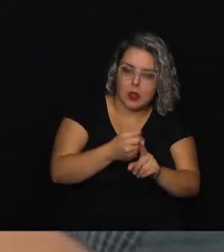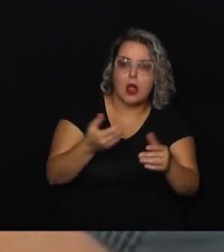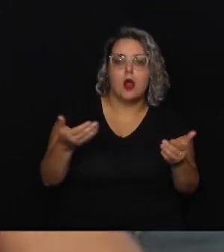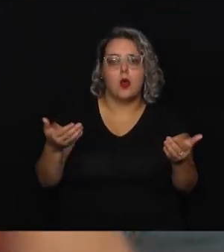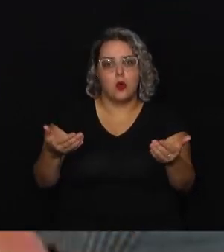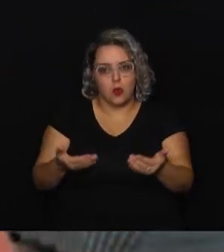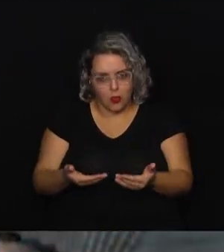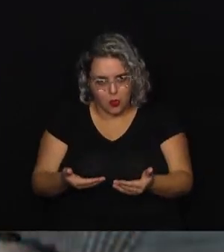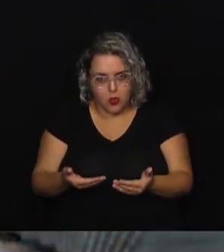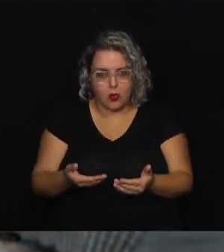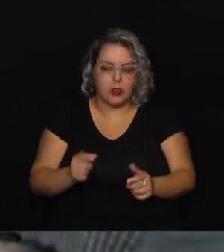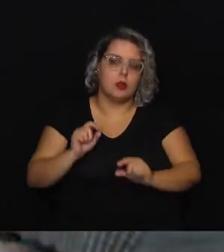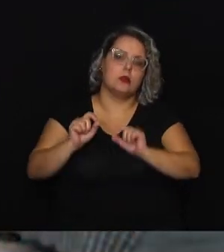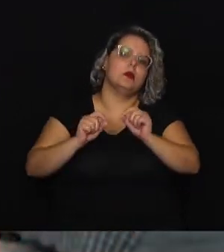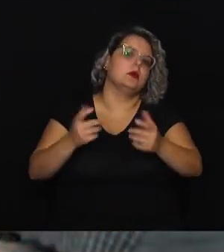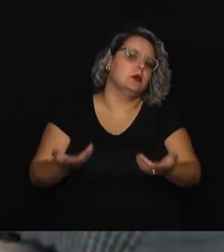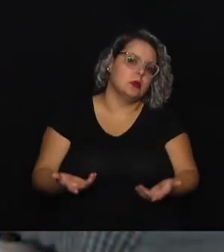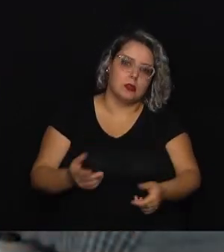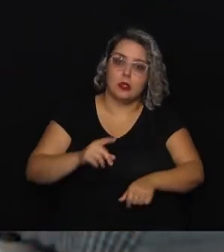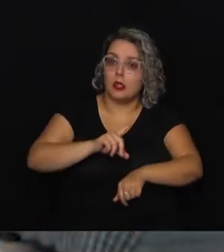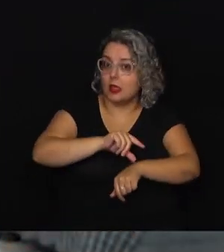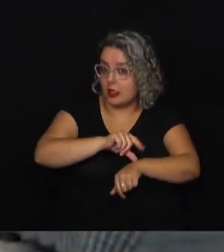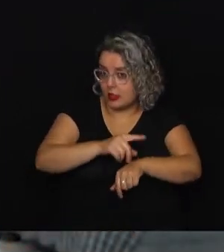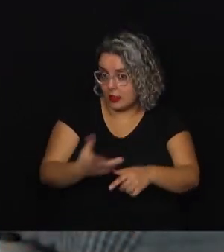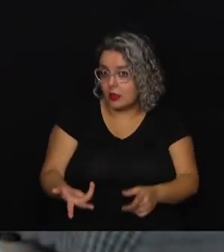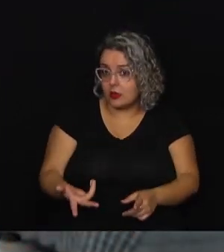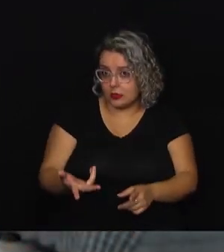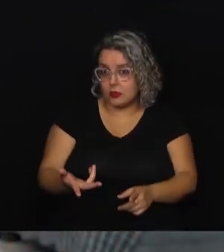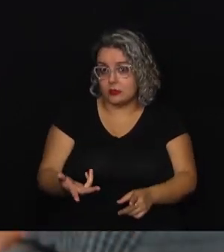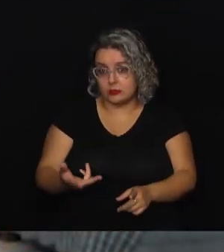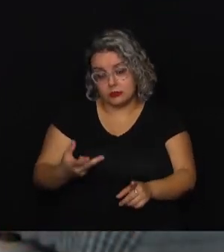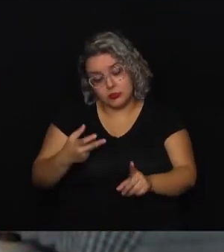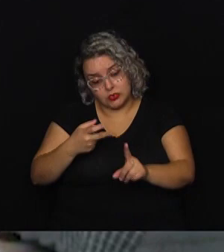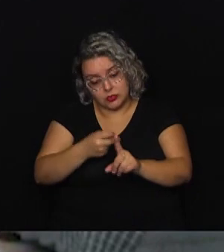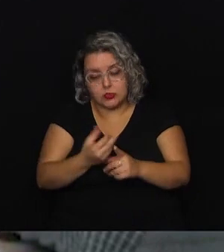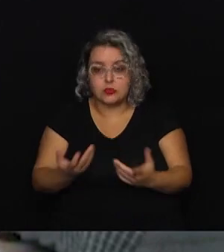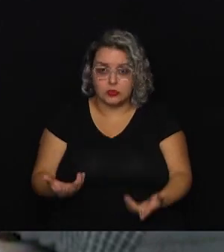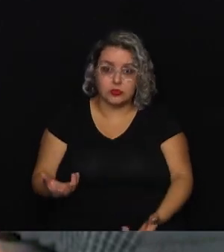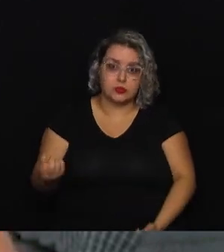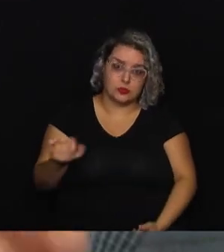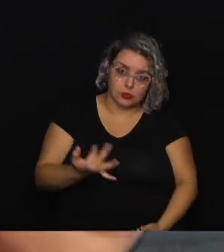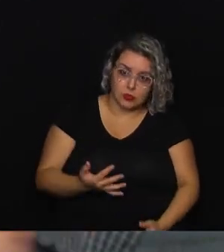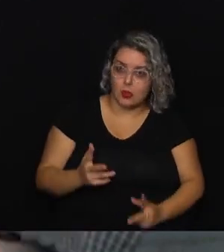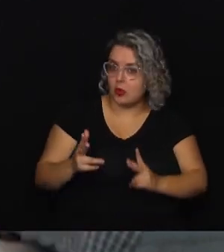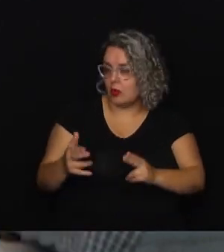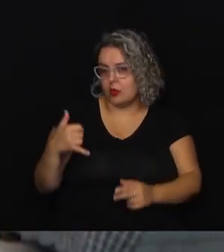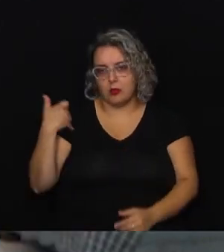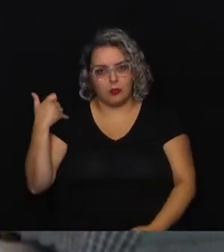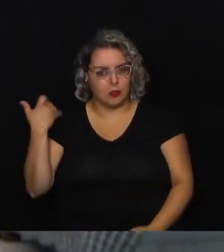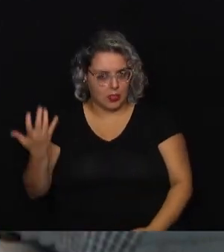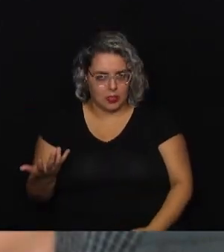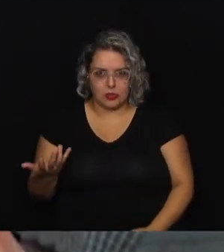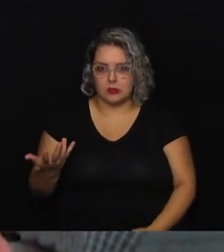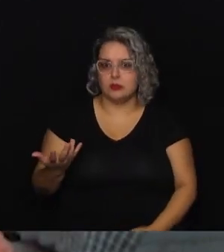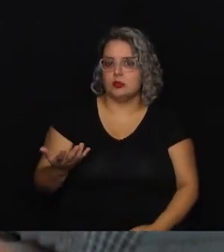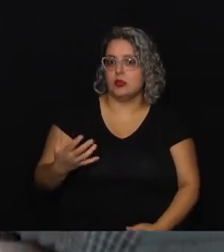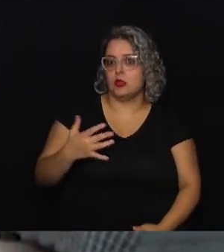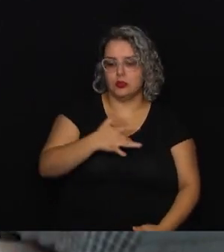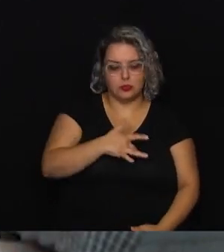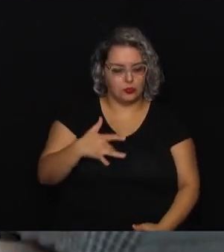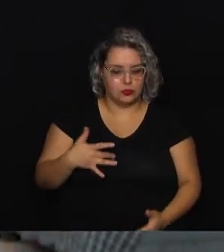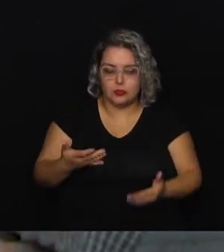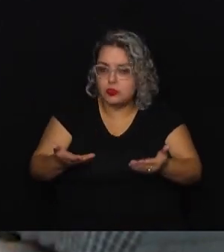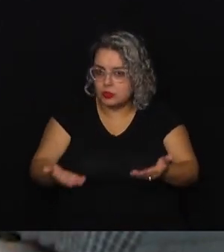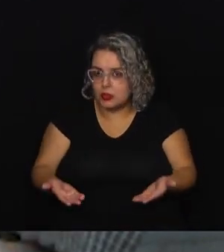agora, né, e quem está em atraso com a sua quantidade de doses, né, de acordo com a sua faixa etária, com o seu estado de saúde,